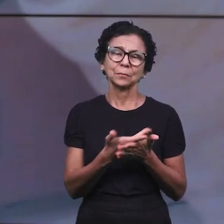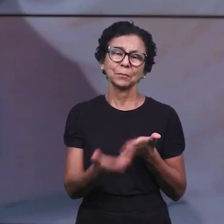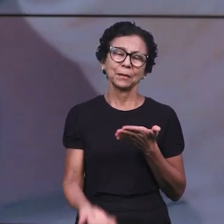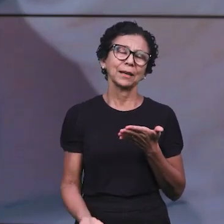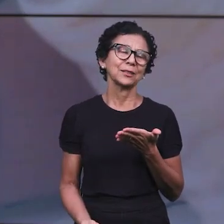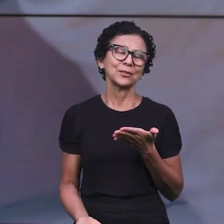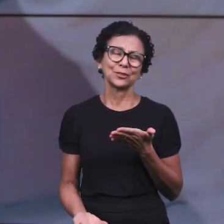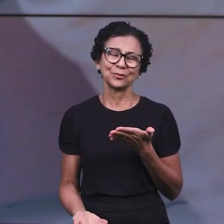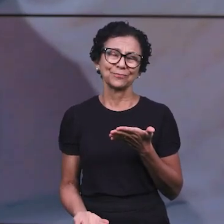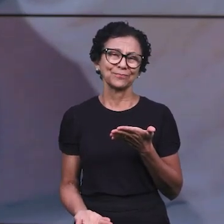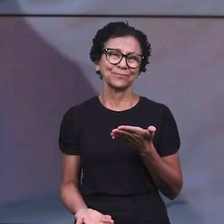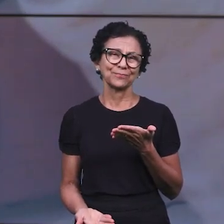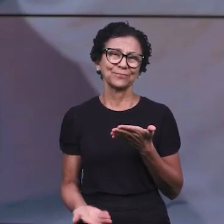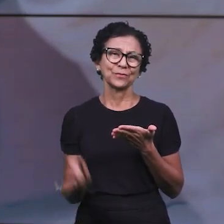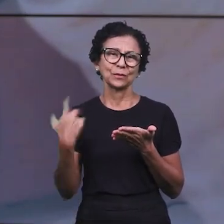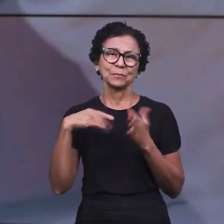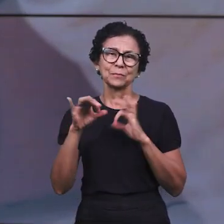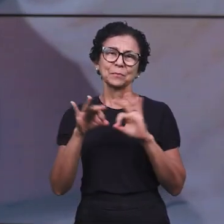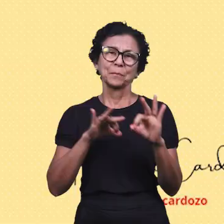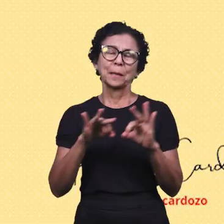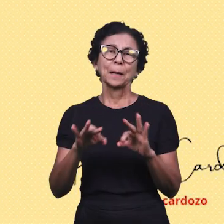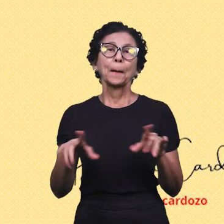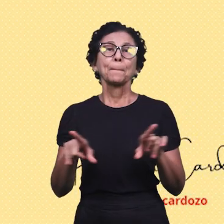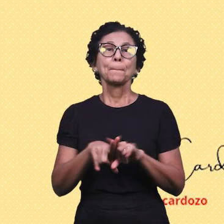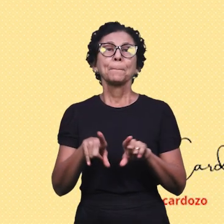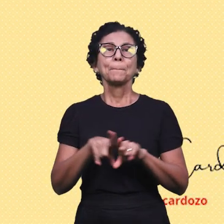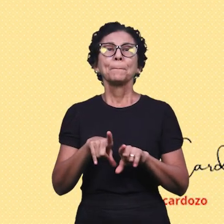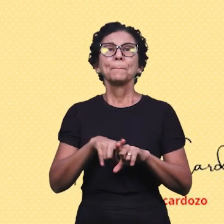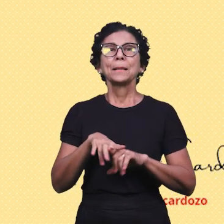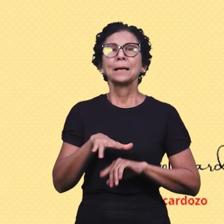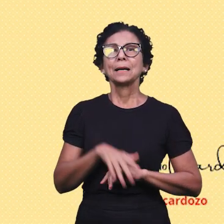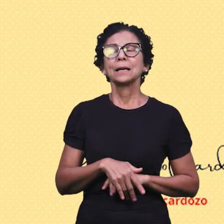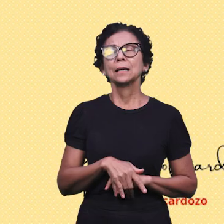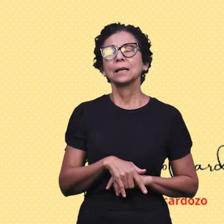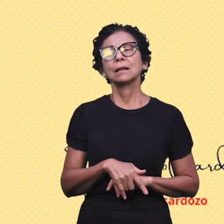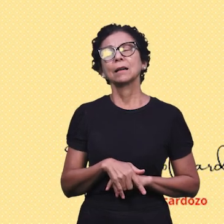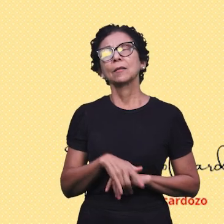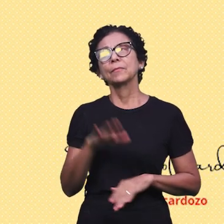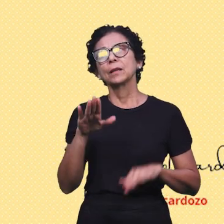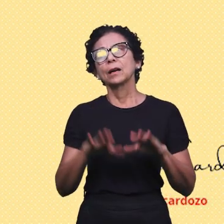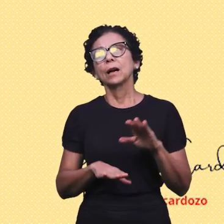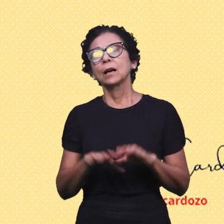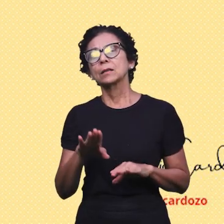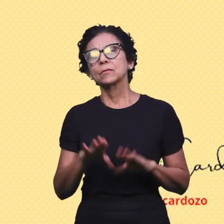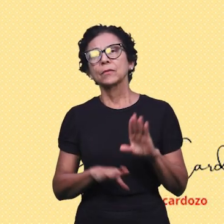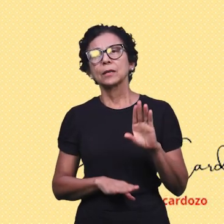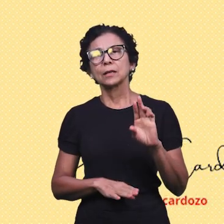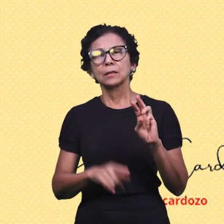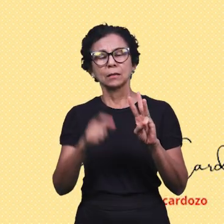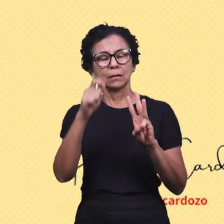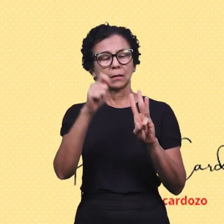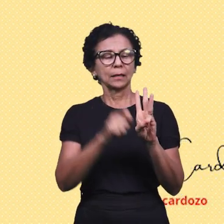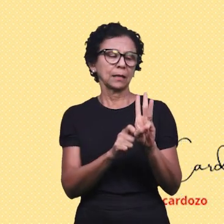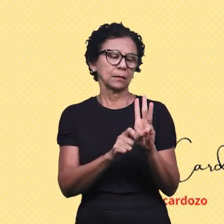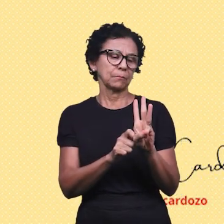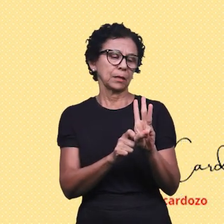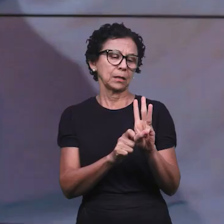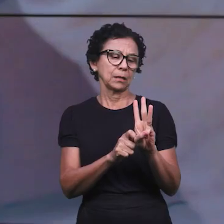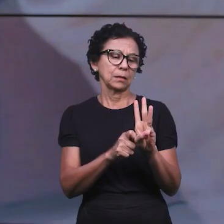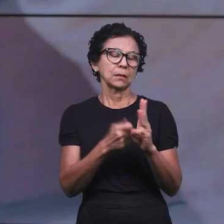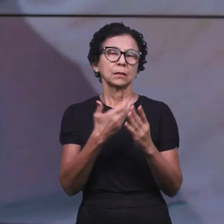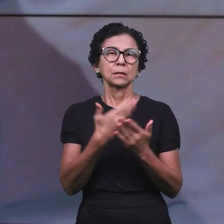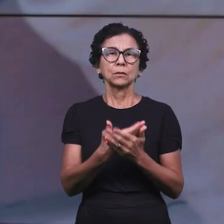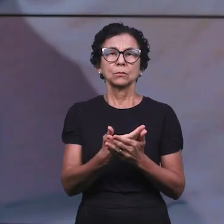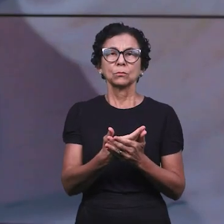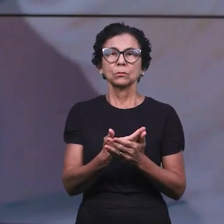nível necessário para a preparação. Outra coisa, falta de constância. Estuda às vezes 3 meses e depois para, fica 6 meses